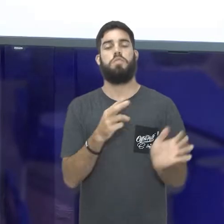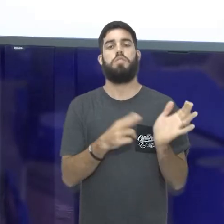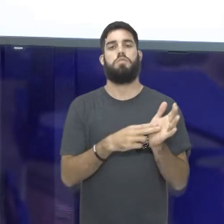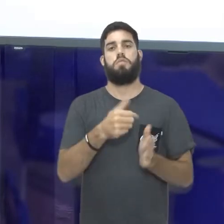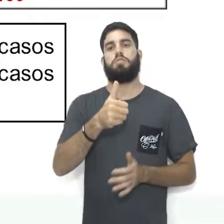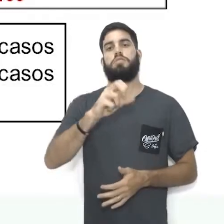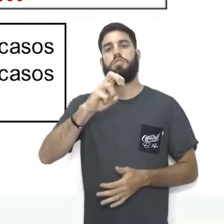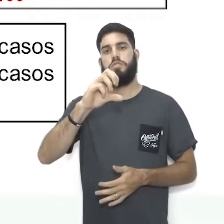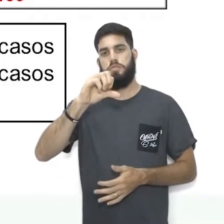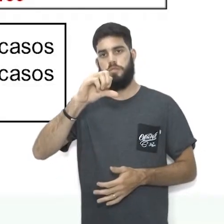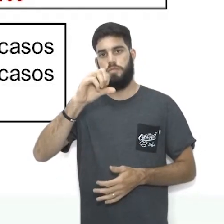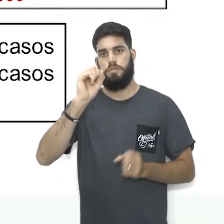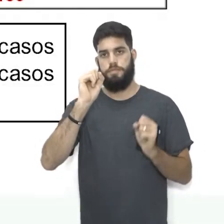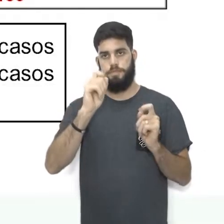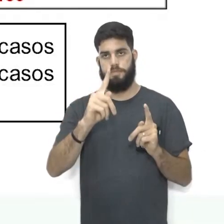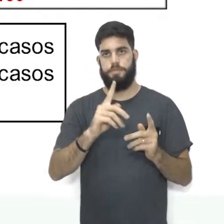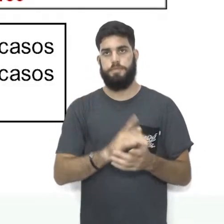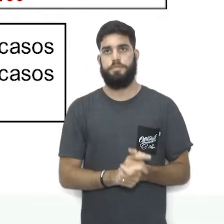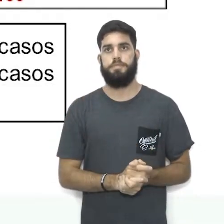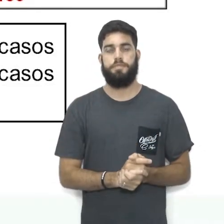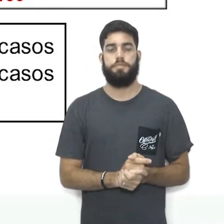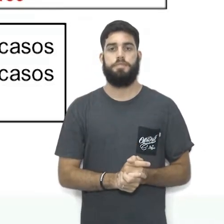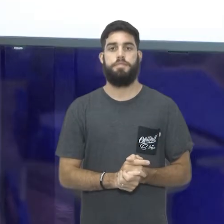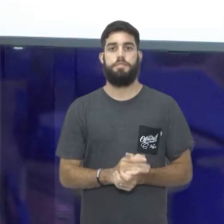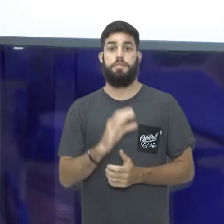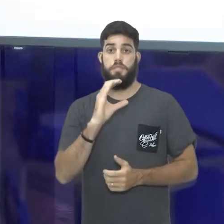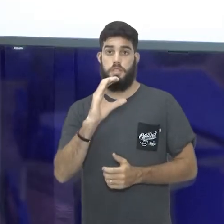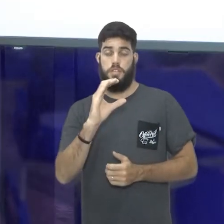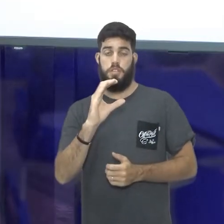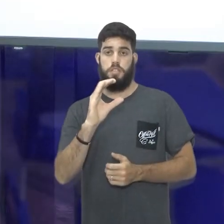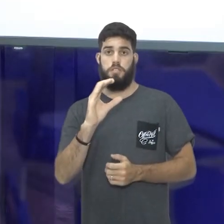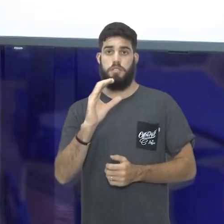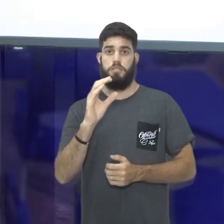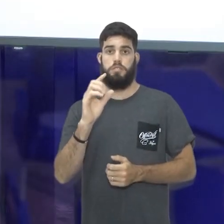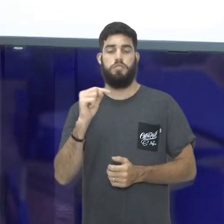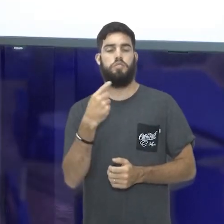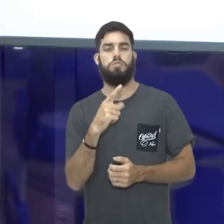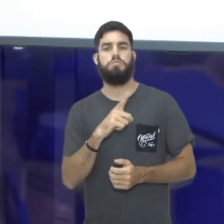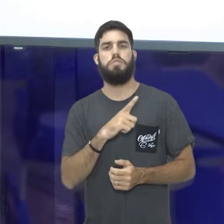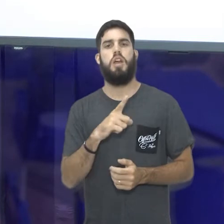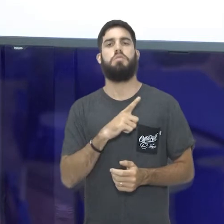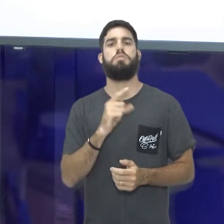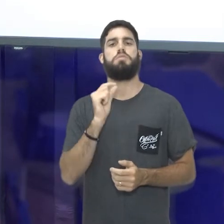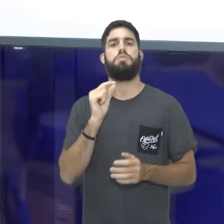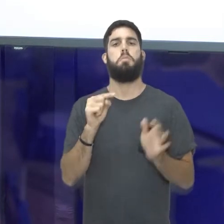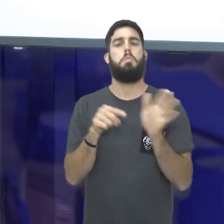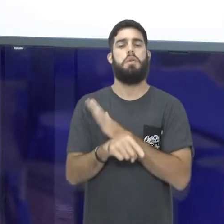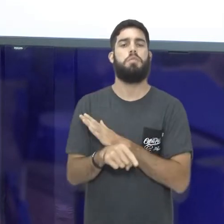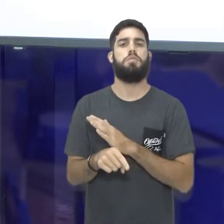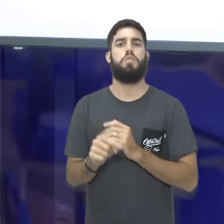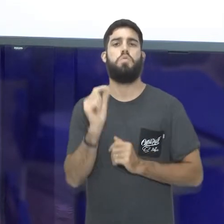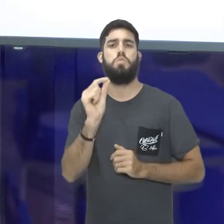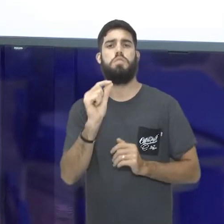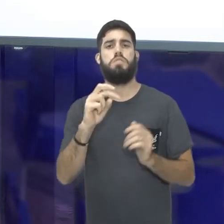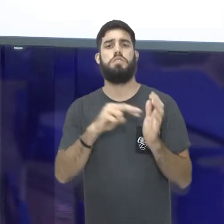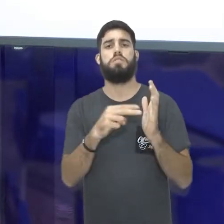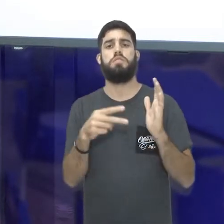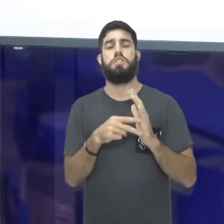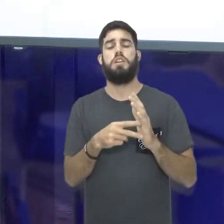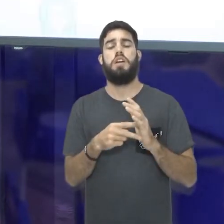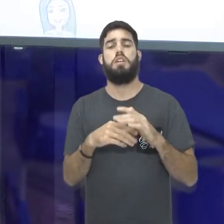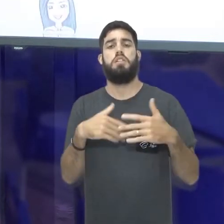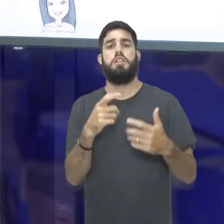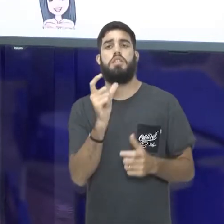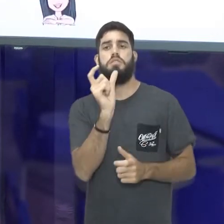a 159. No item C, nós temos o seguinte questionamento. O que representa cada uma dessas expressões que